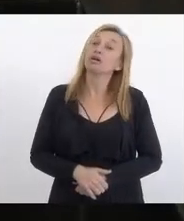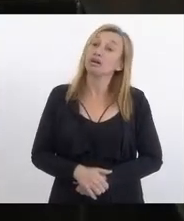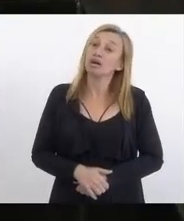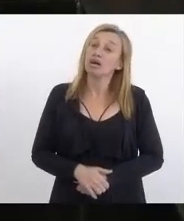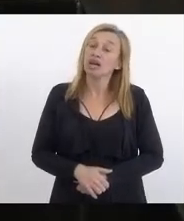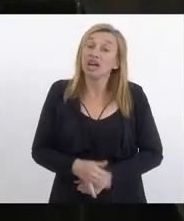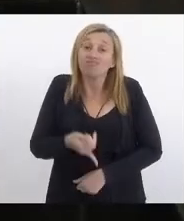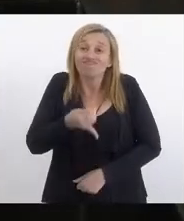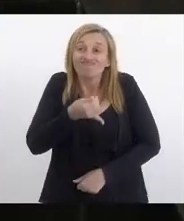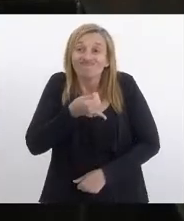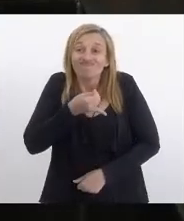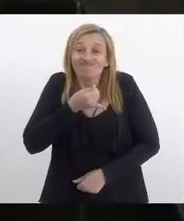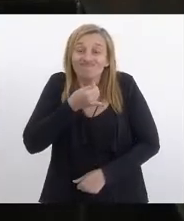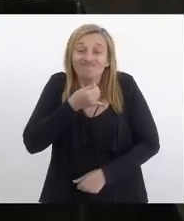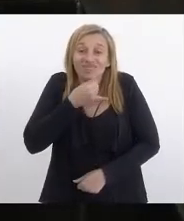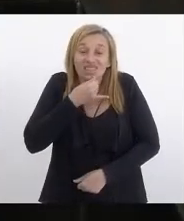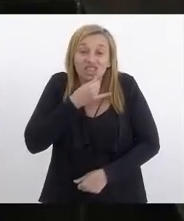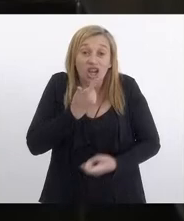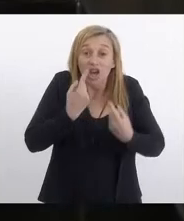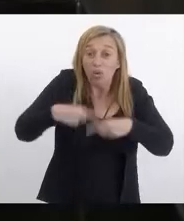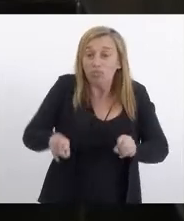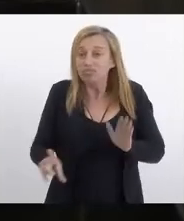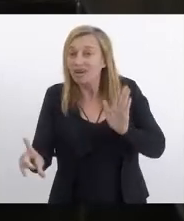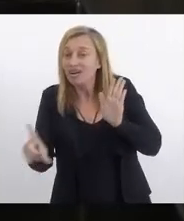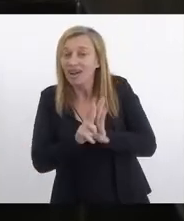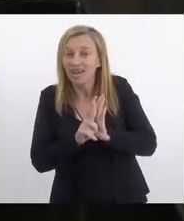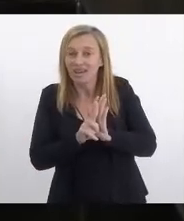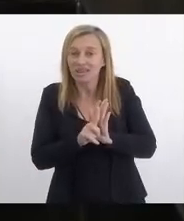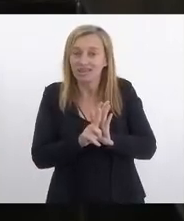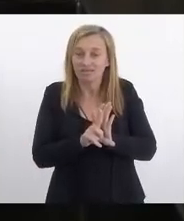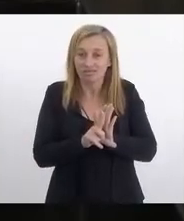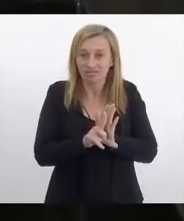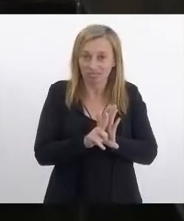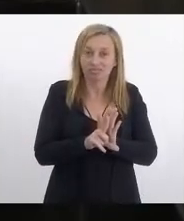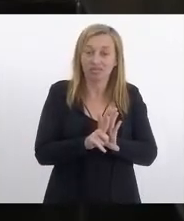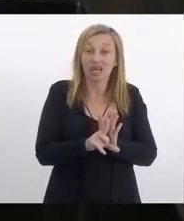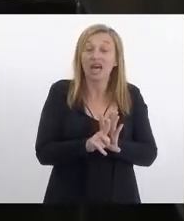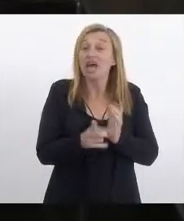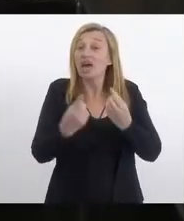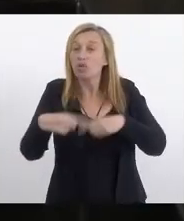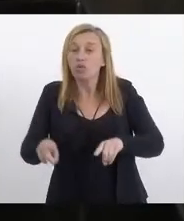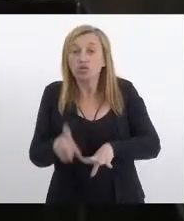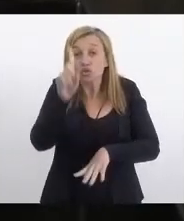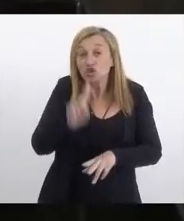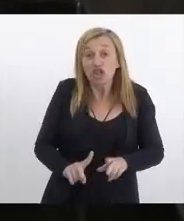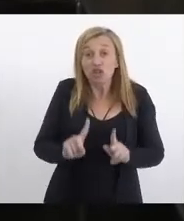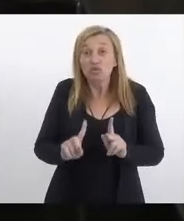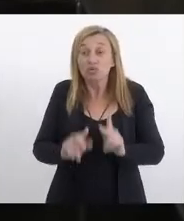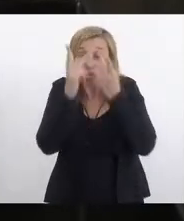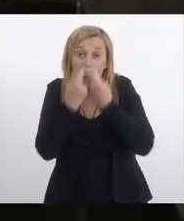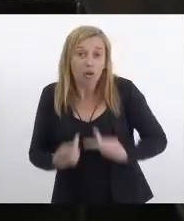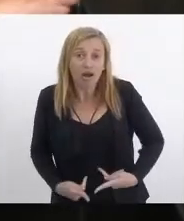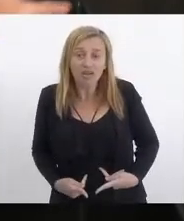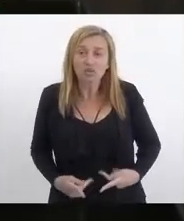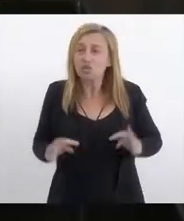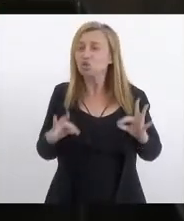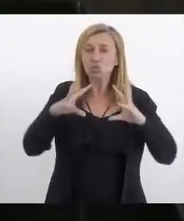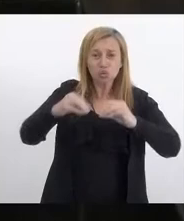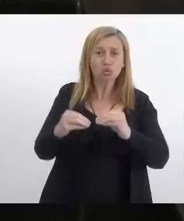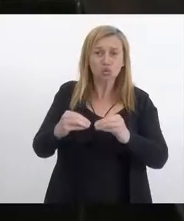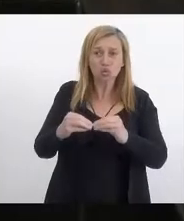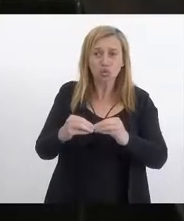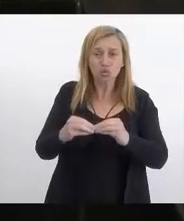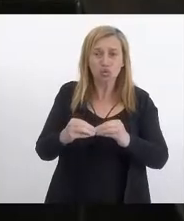arrepio da lei, é o arrepio do Estado de Direito, é o arrepio dos direitos humanos, é o arrepio de tudo